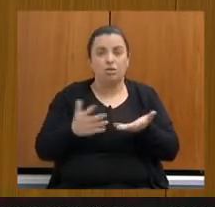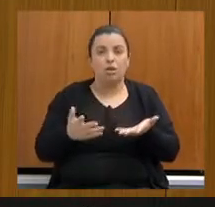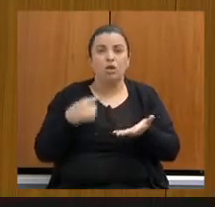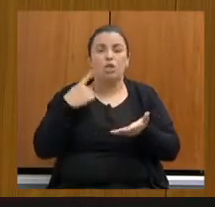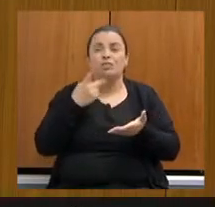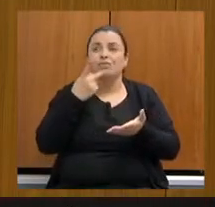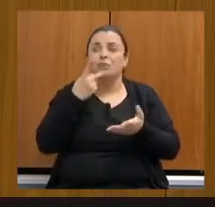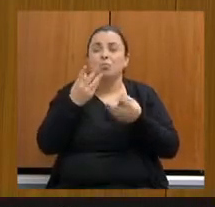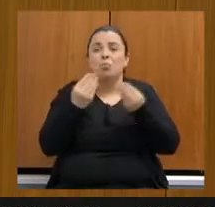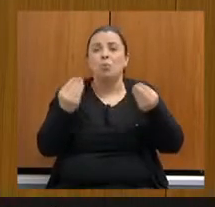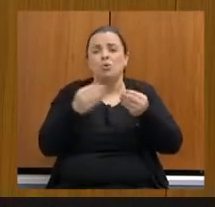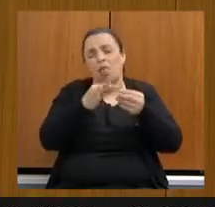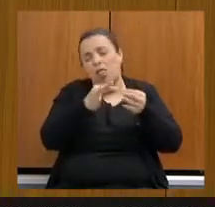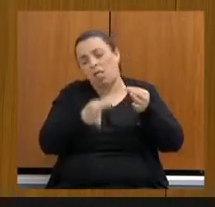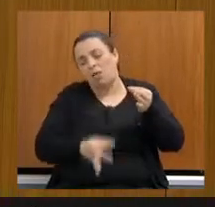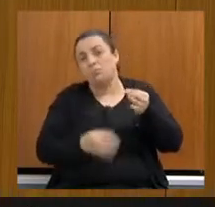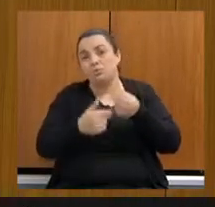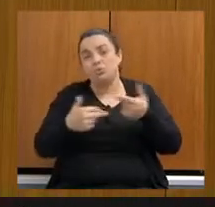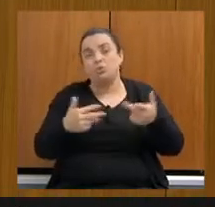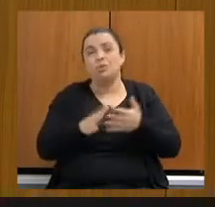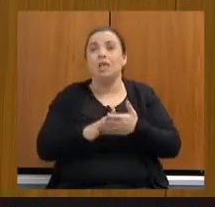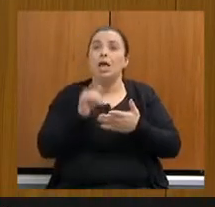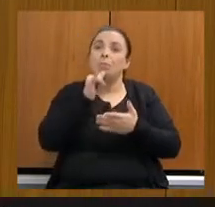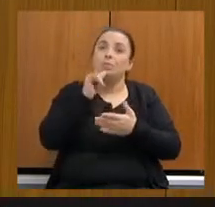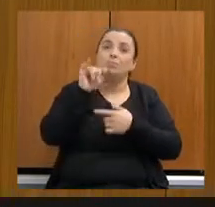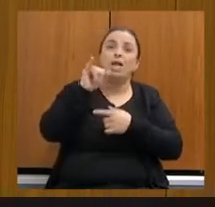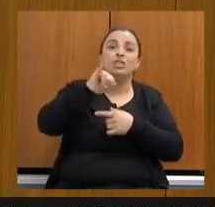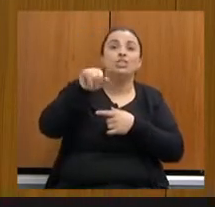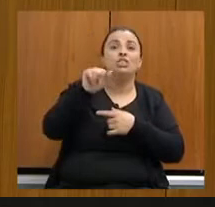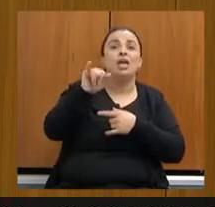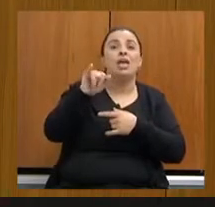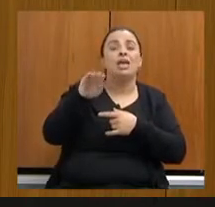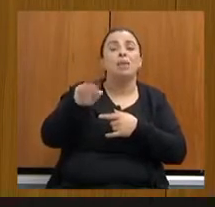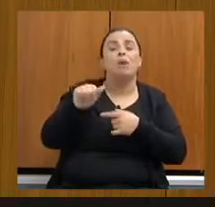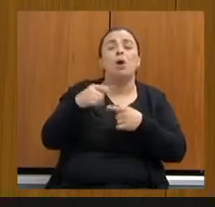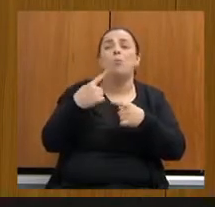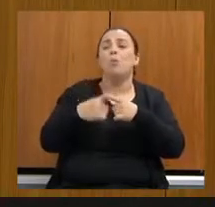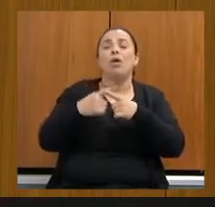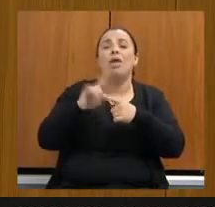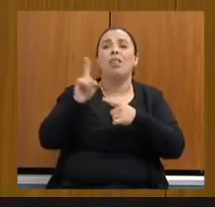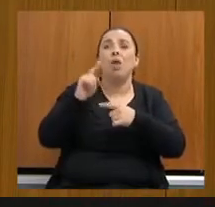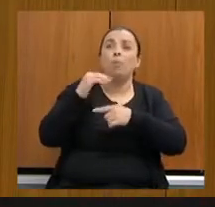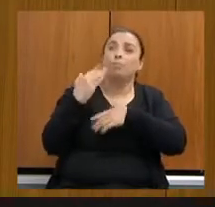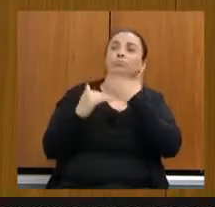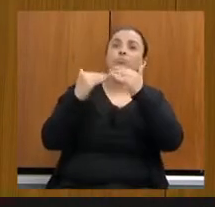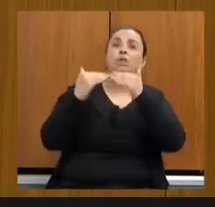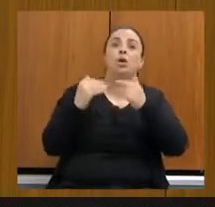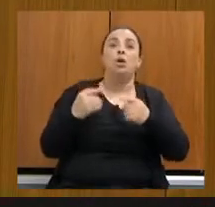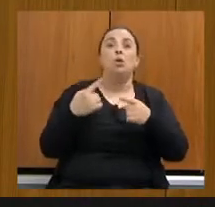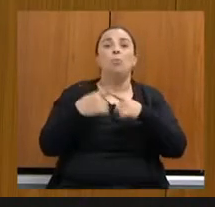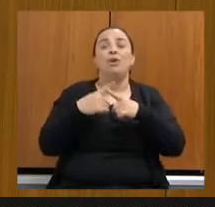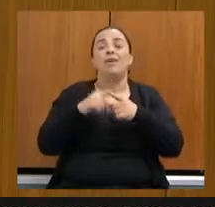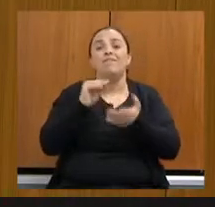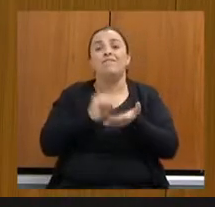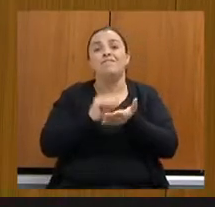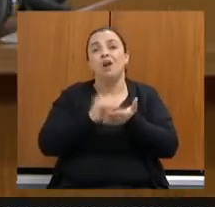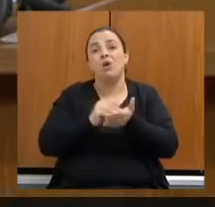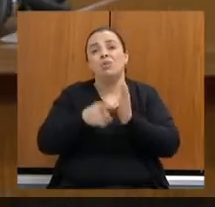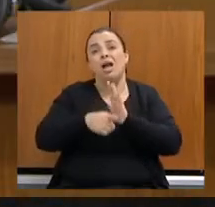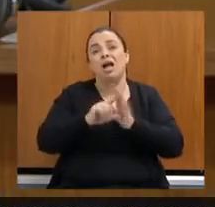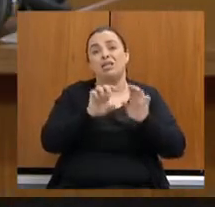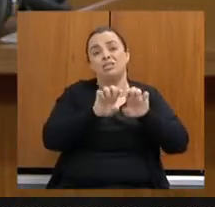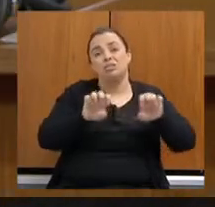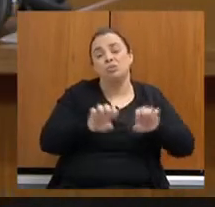parece mais mais então eu já ir porque que não avançou mais porque a gente fica de coisas mais estruturantes para poder avançar e